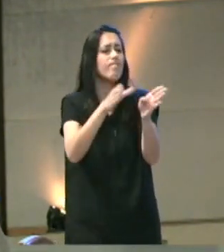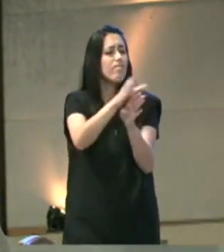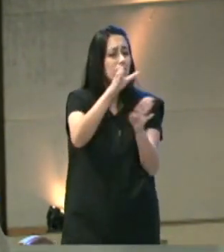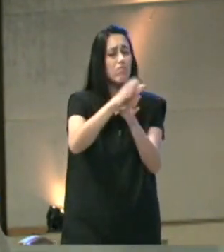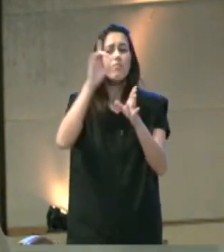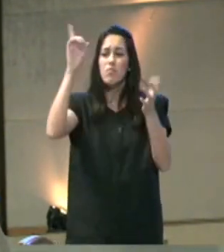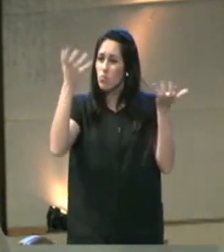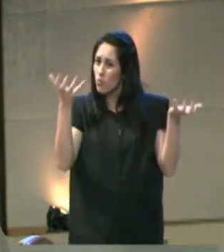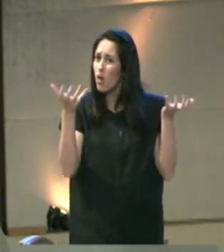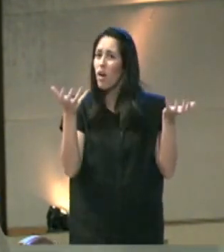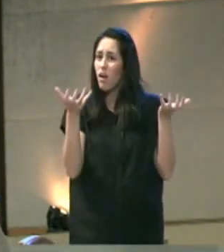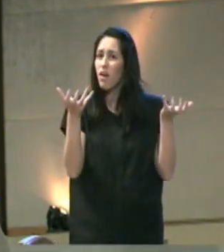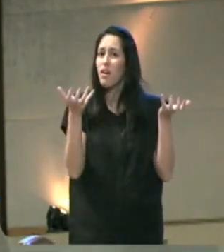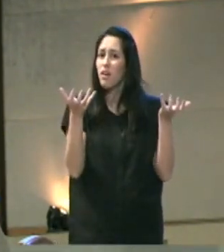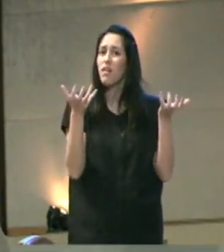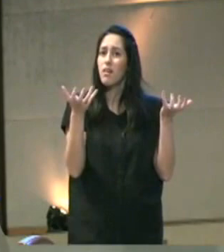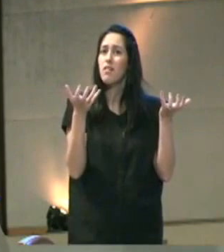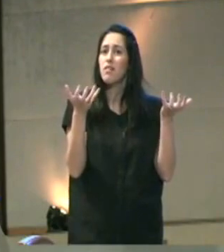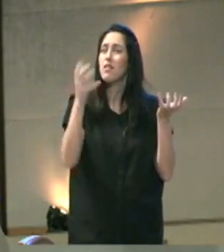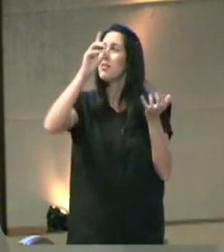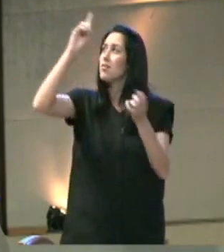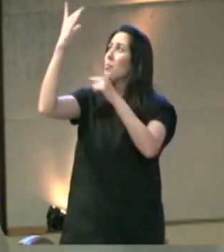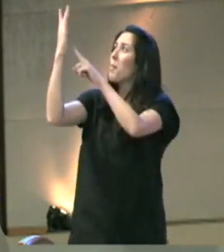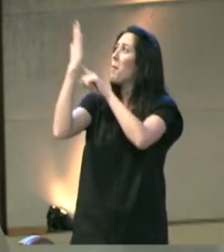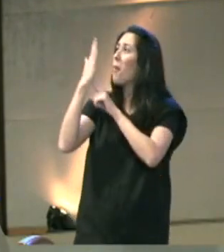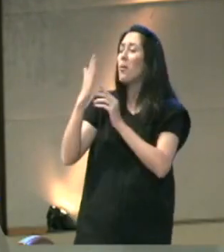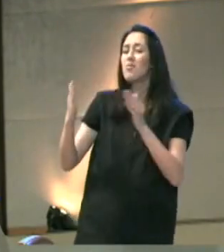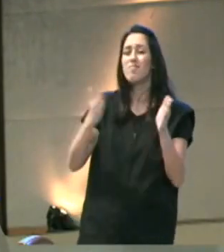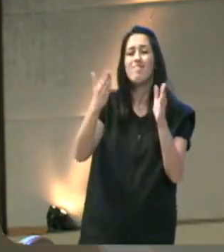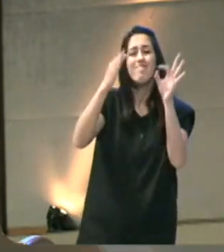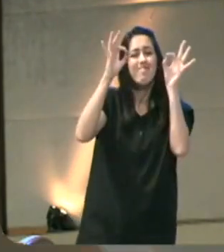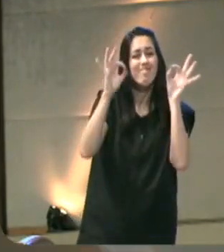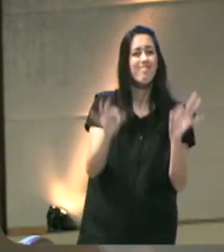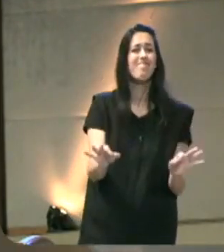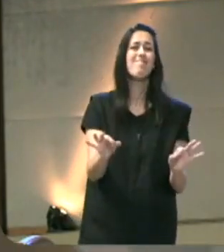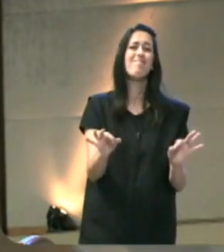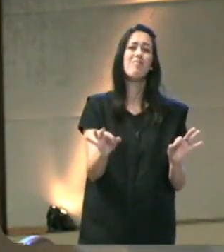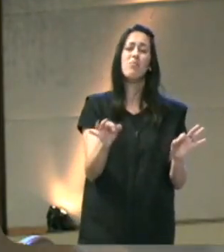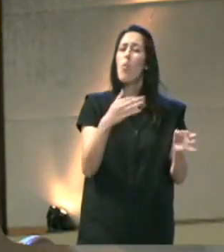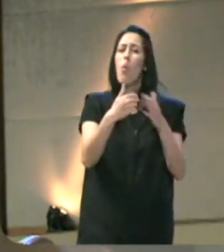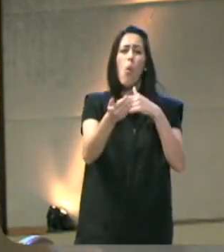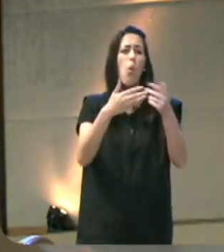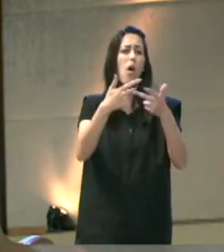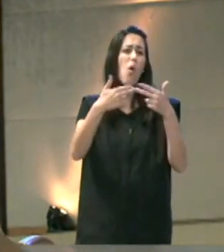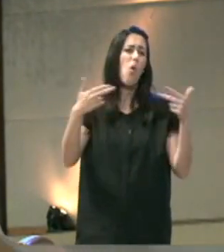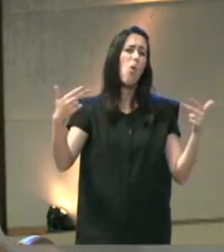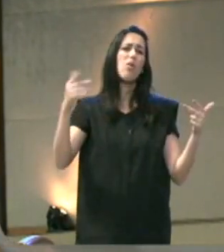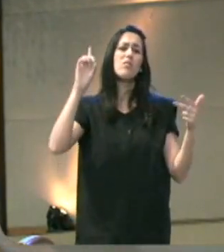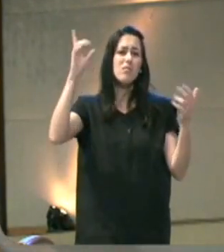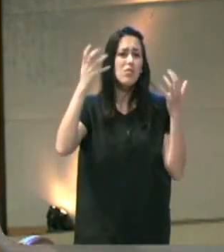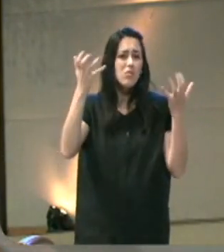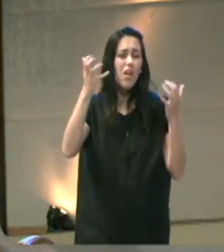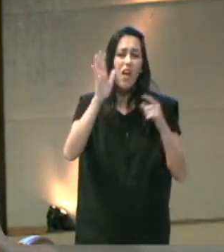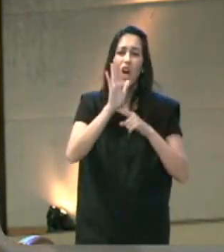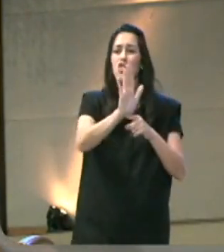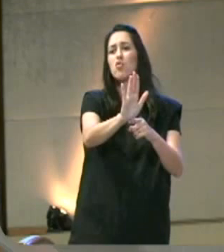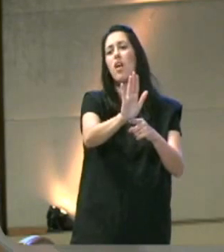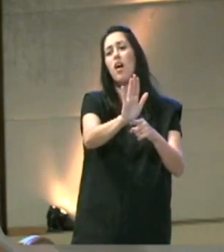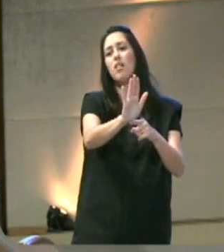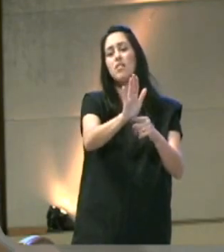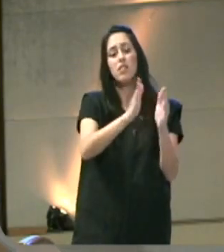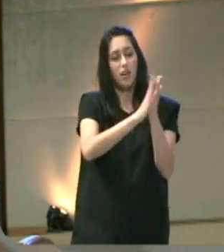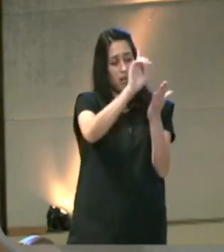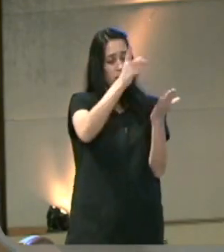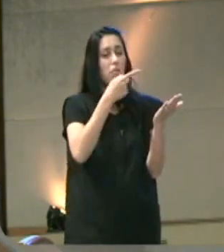aí Ele se torna o nosso caminho em todas as áreas. E na vida espiritual a Bíblia diz que ninguém vai